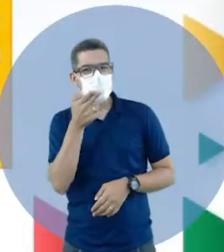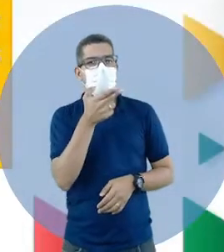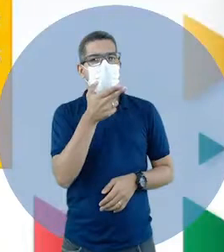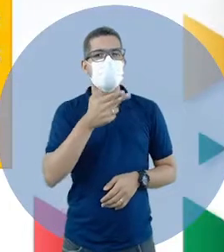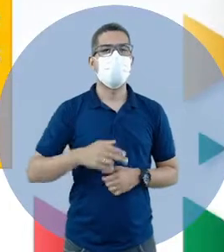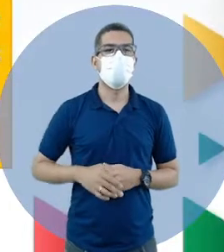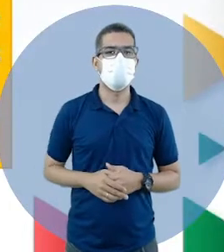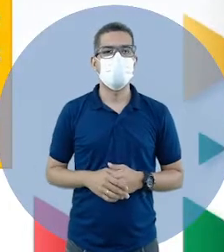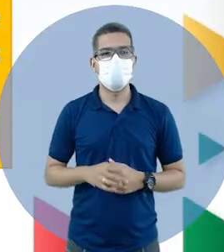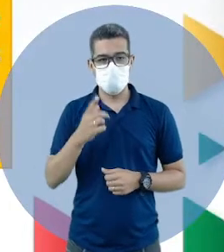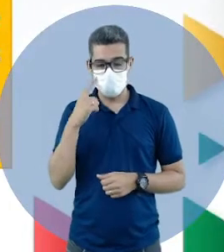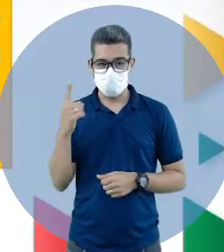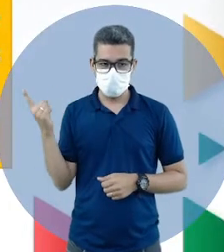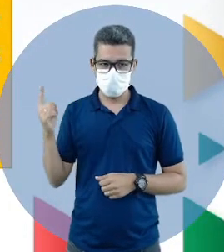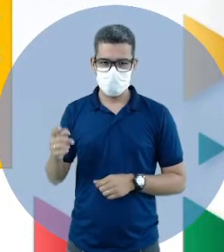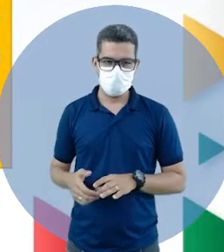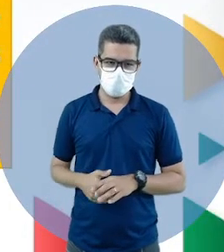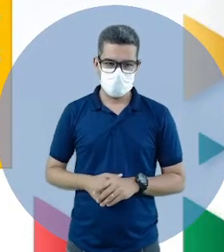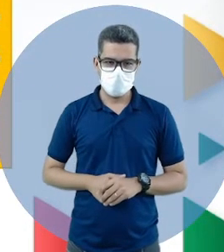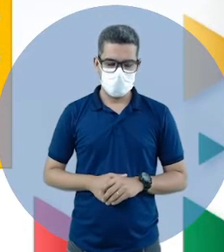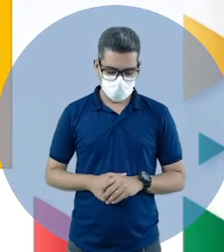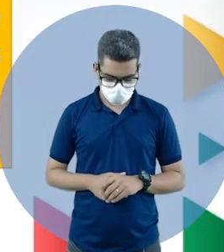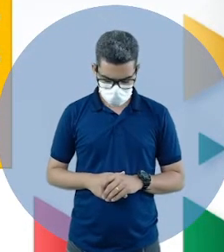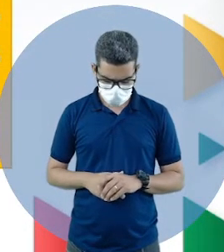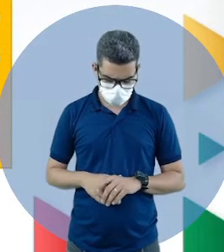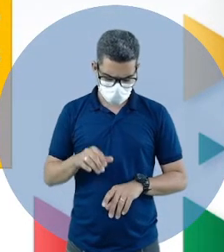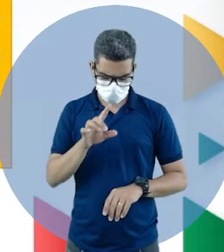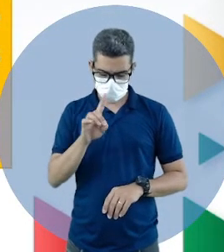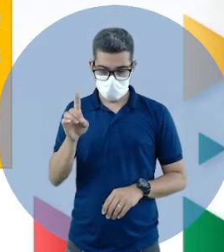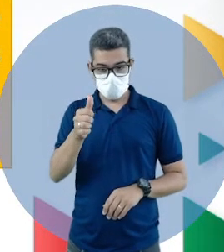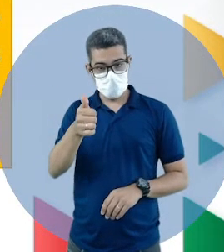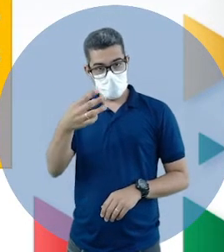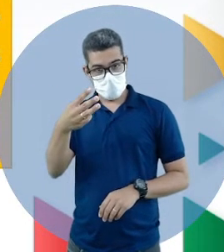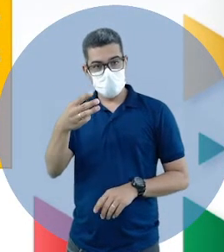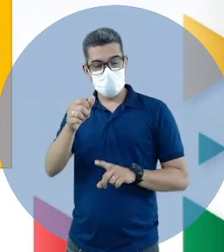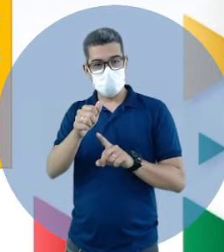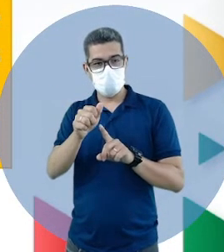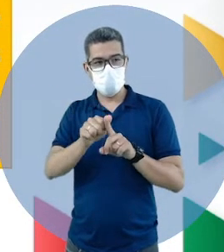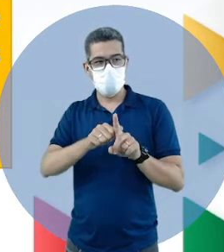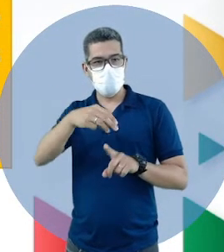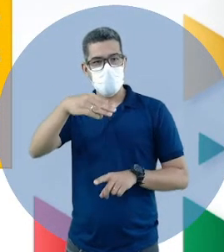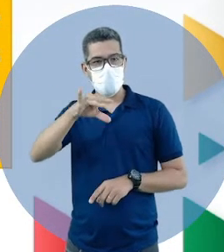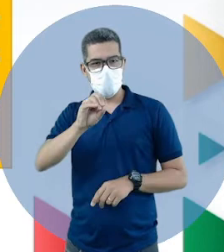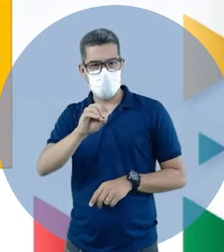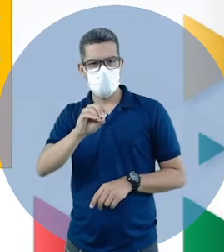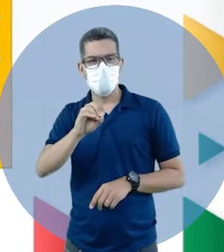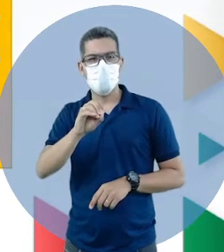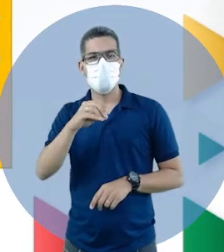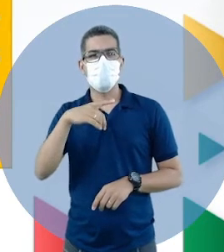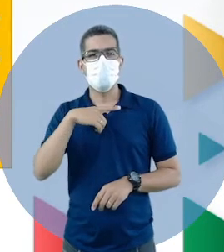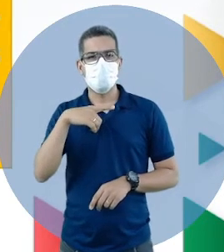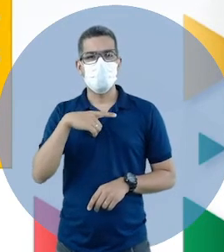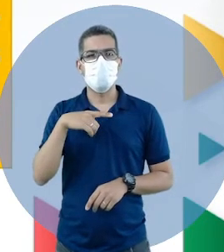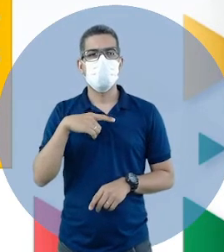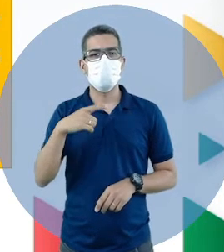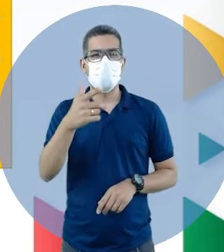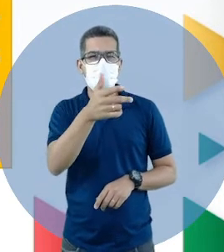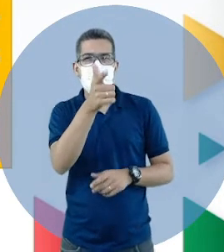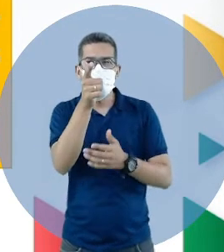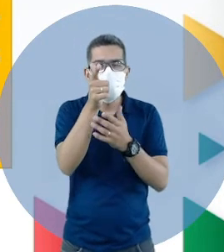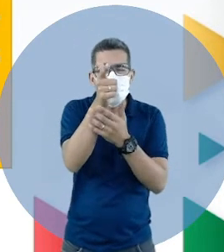tela nós temos aqui, no dia 13 de maio, como eu falei, João Paulo II sofreu um atentado na Praça de São